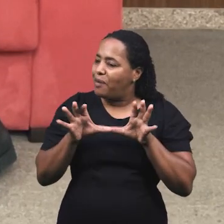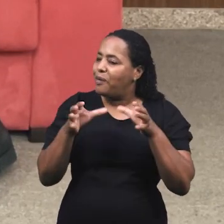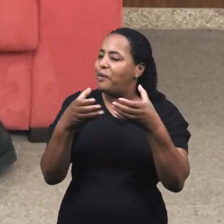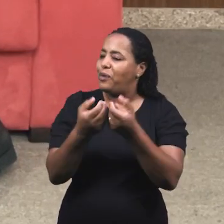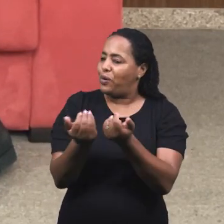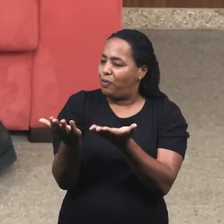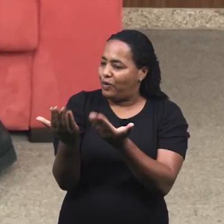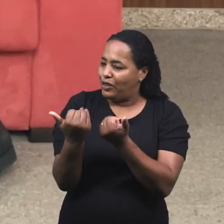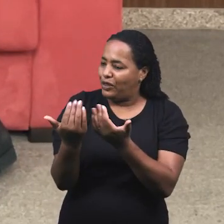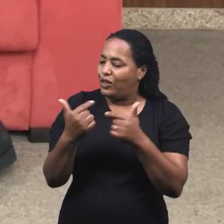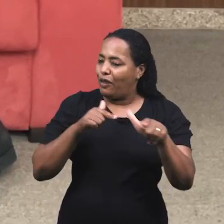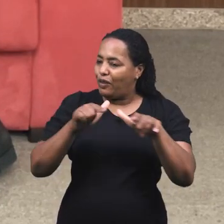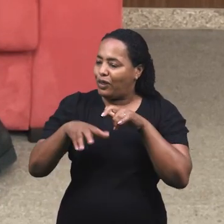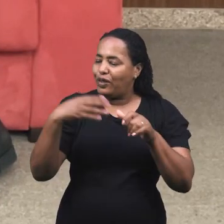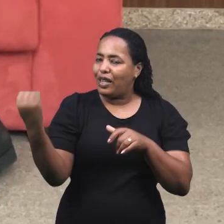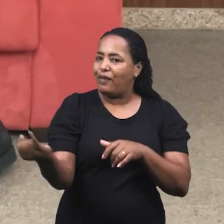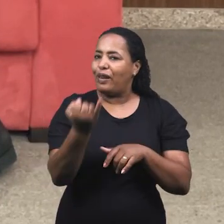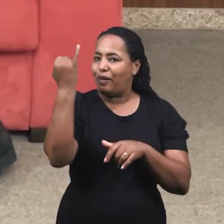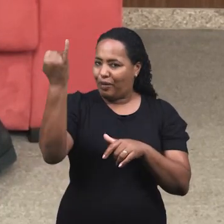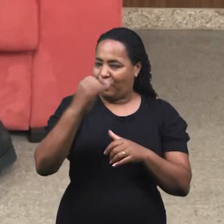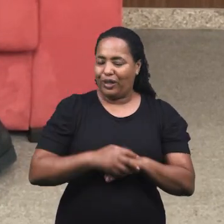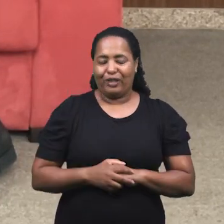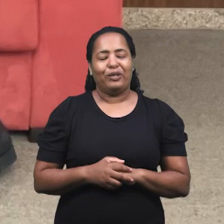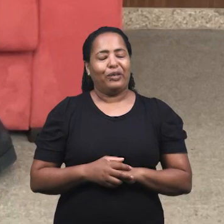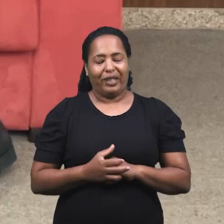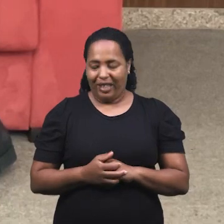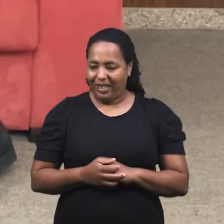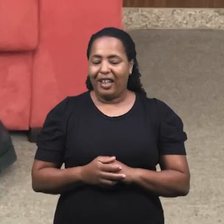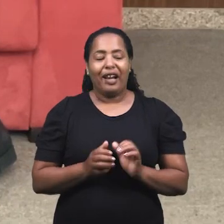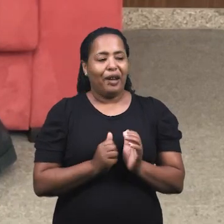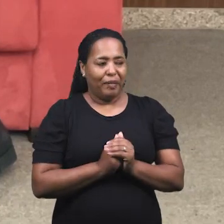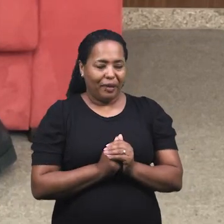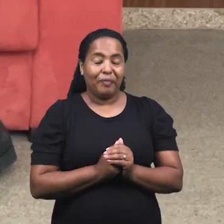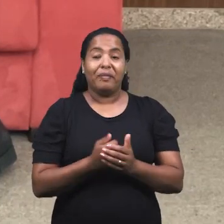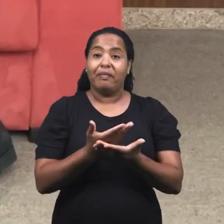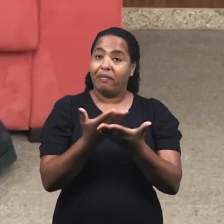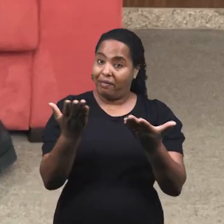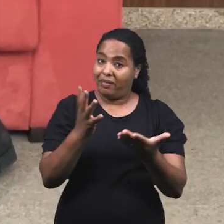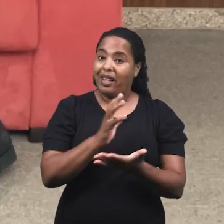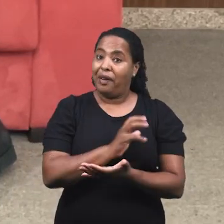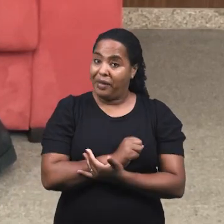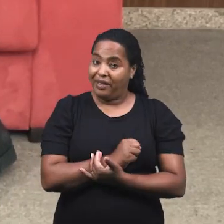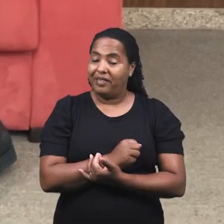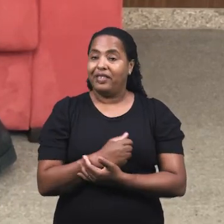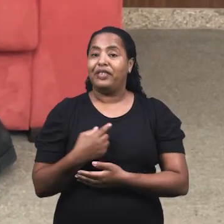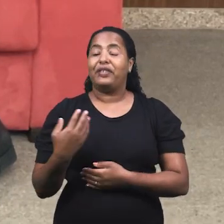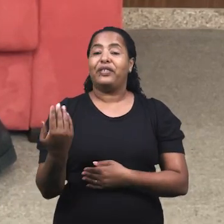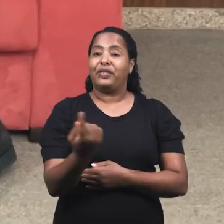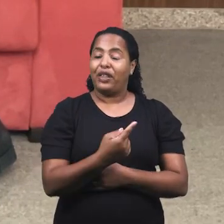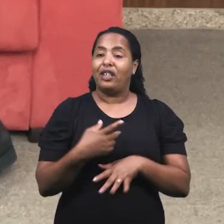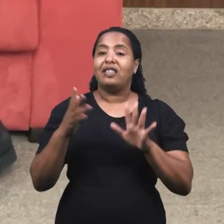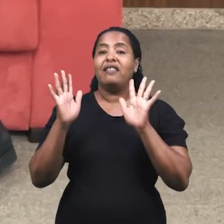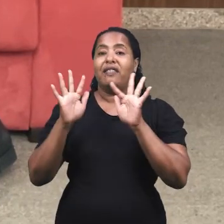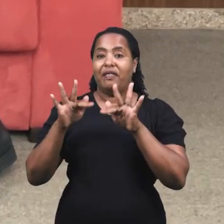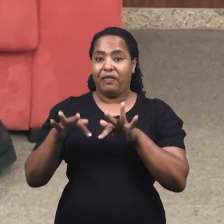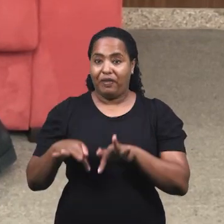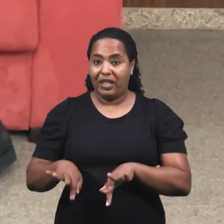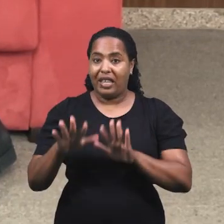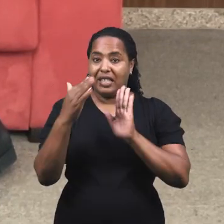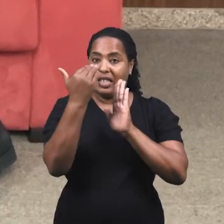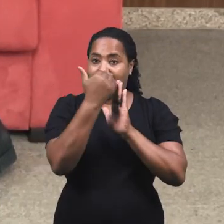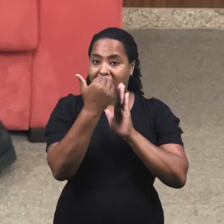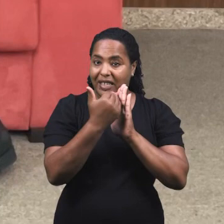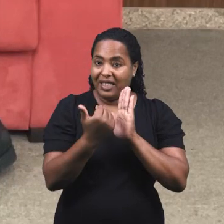fazem esse trabalho tão importante, né, das evangelizações. Bom, amém. Meus queridos, nós então estamos terminando